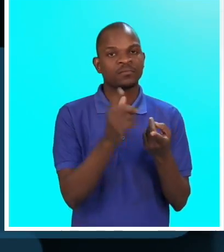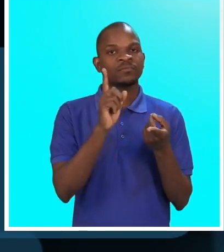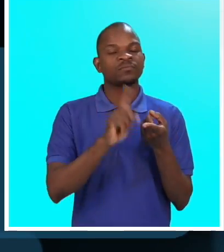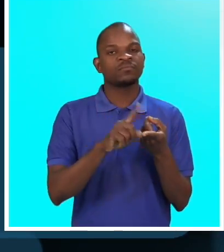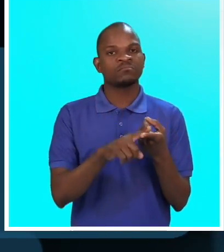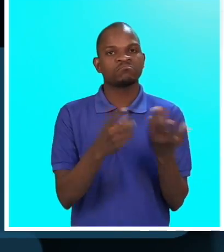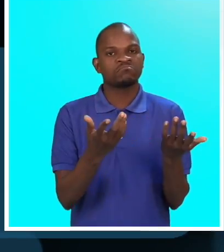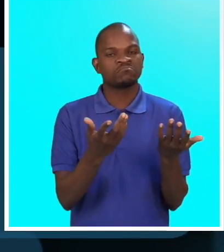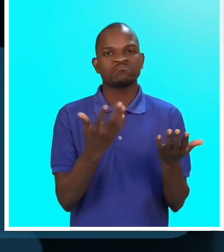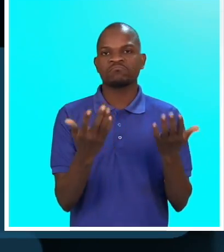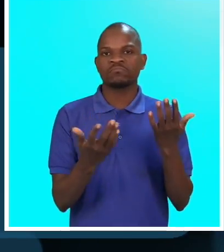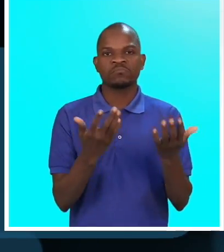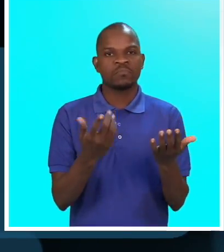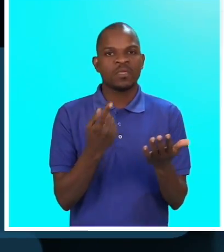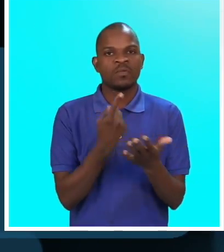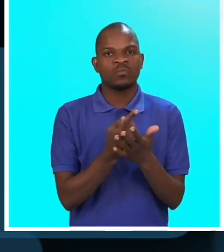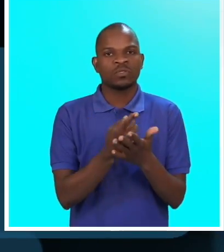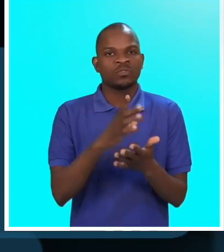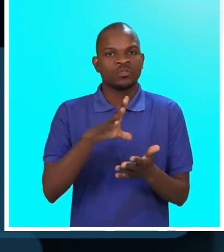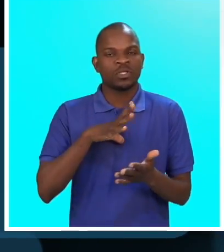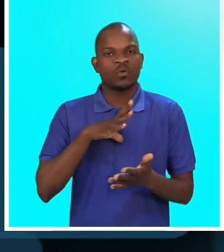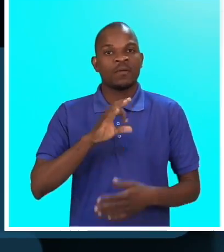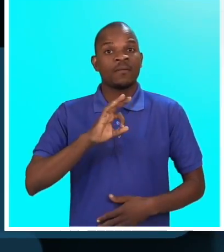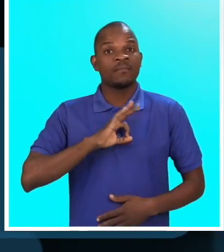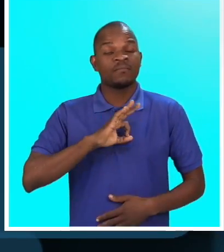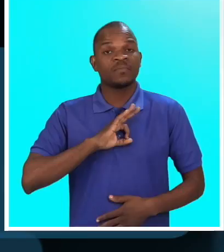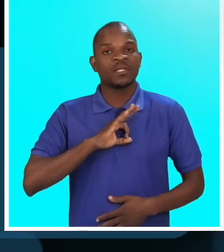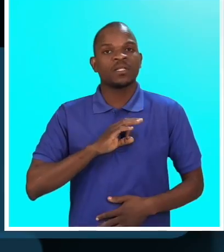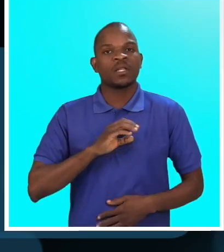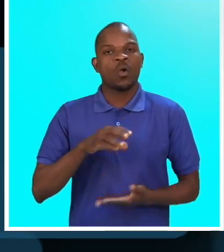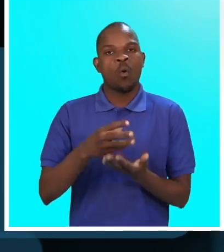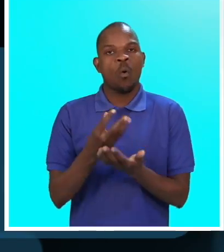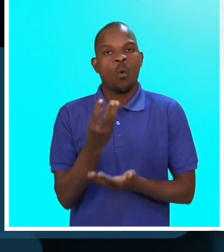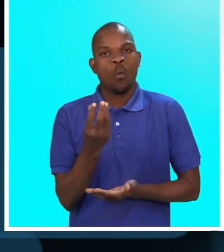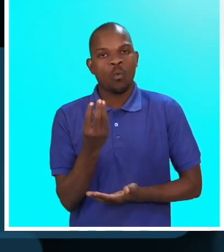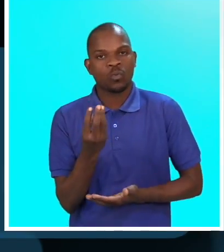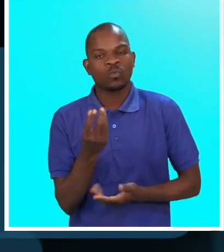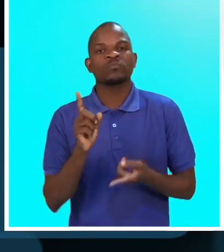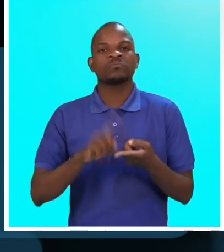e deve e tem medalhas de ouro.